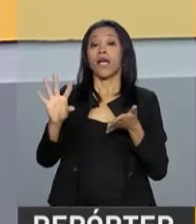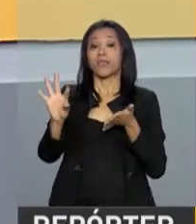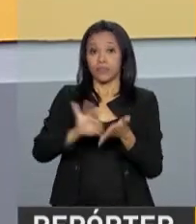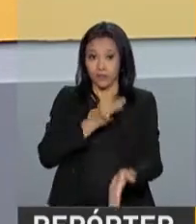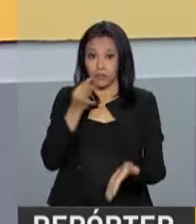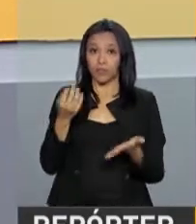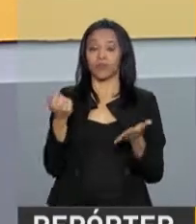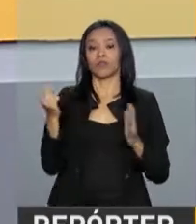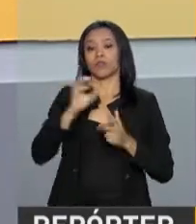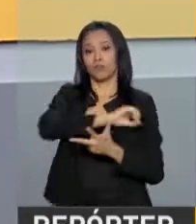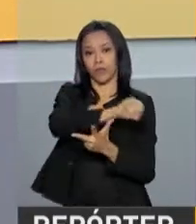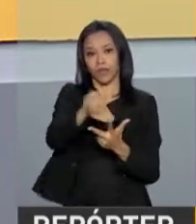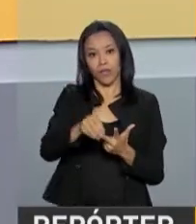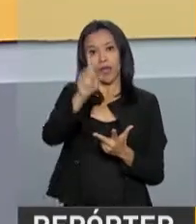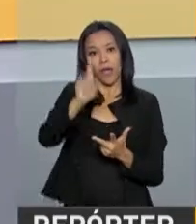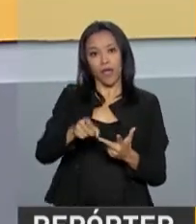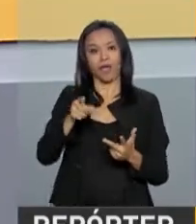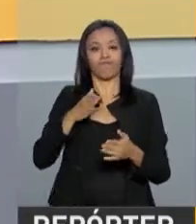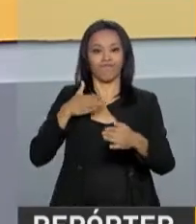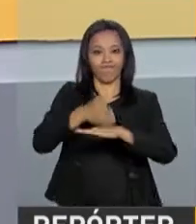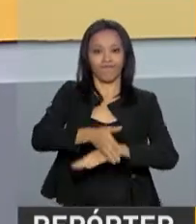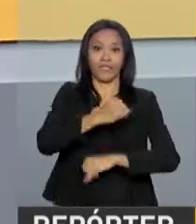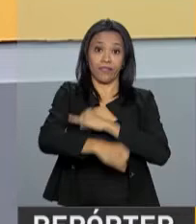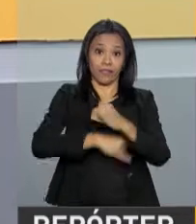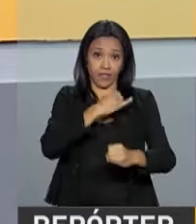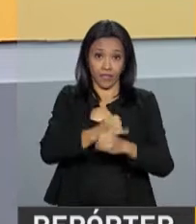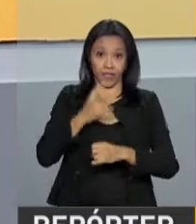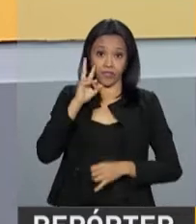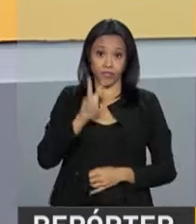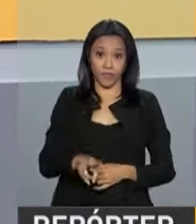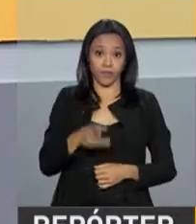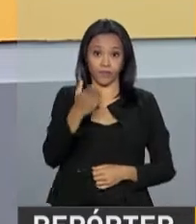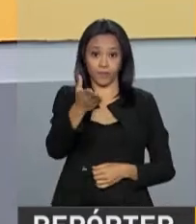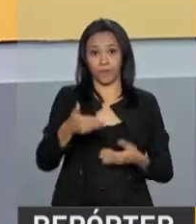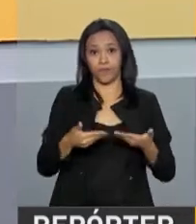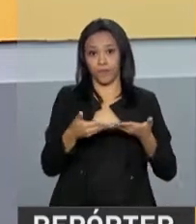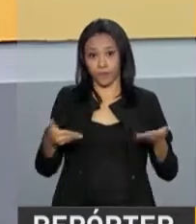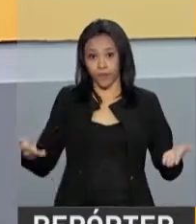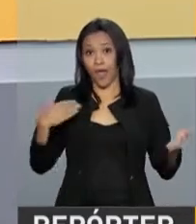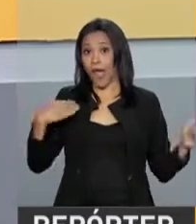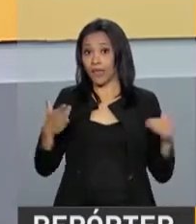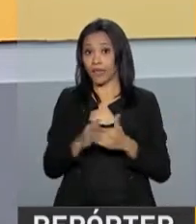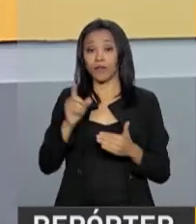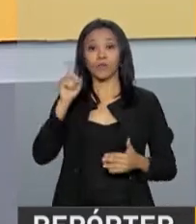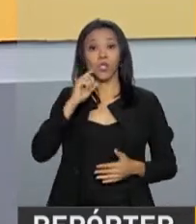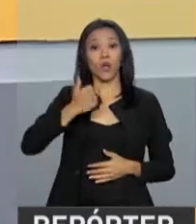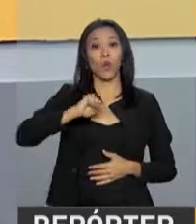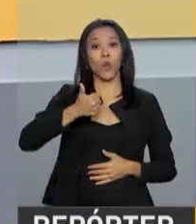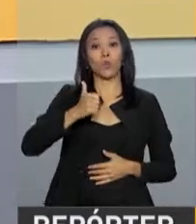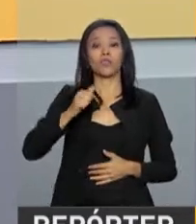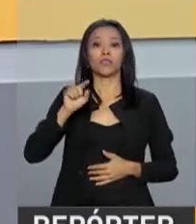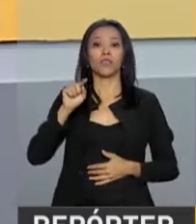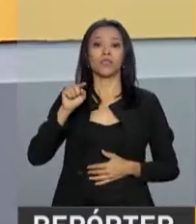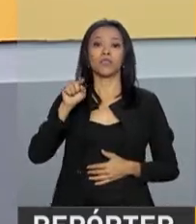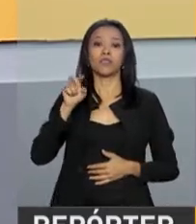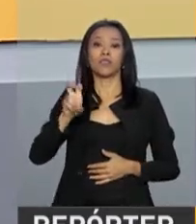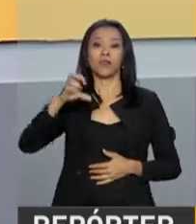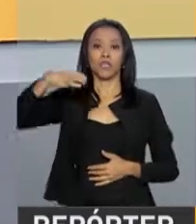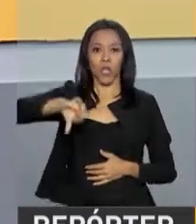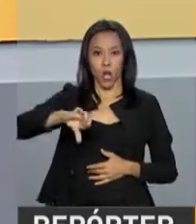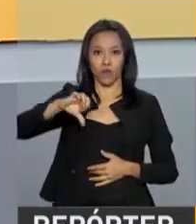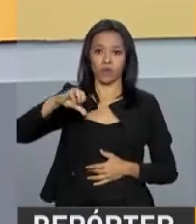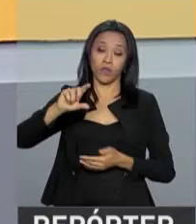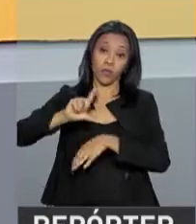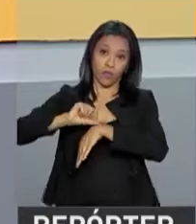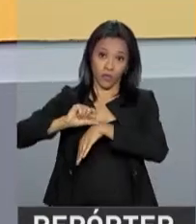são feitas exclusivamente pela internet na página do participante e elas vão até às 23 horas e 59 minutos no horário